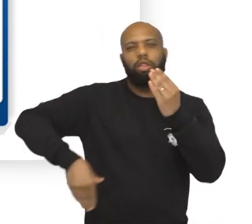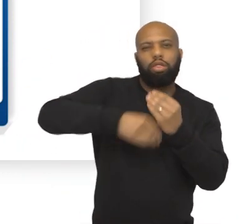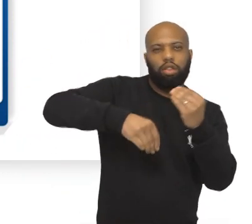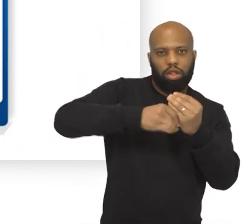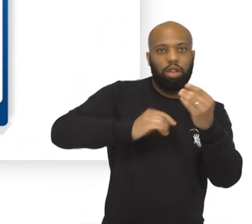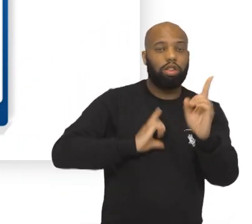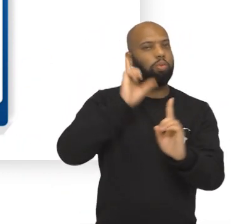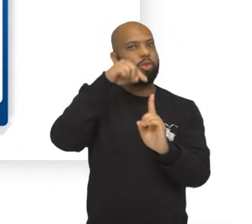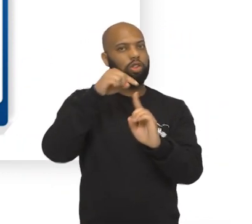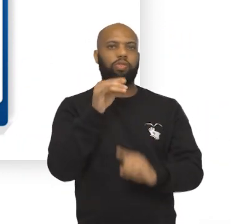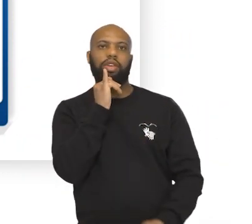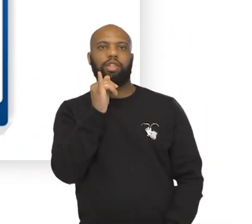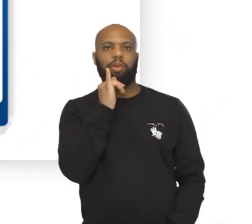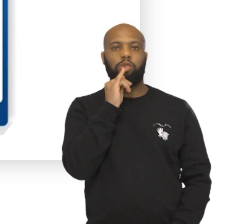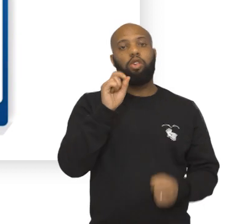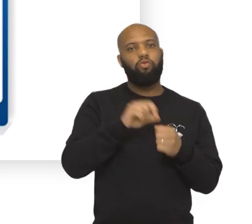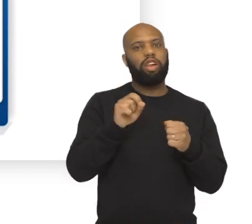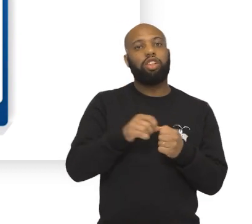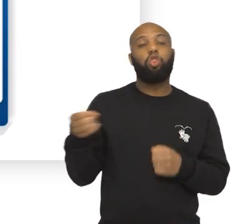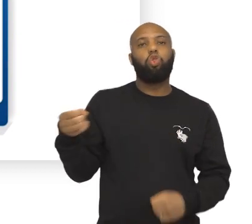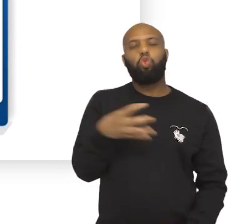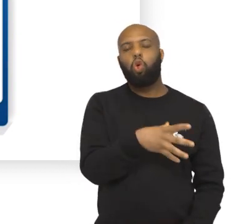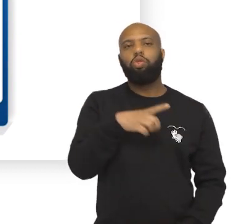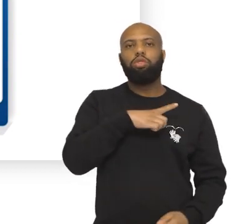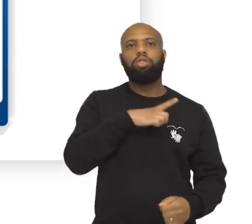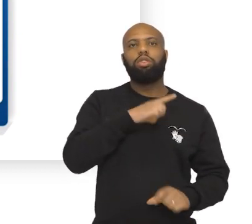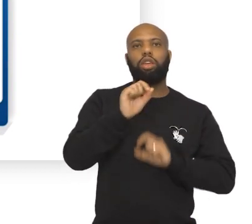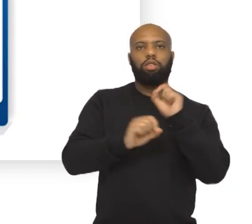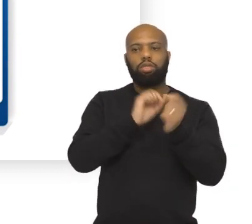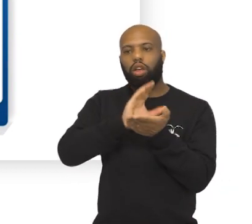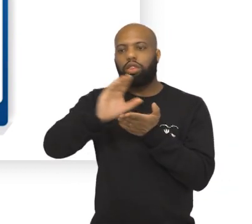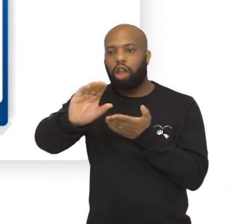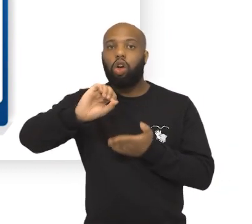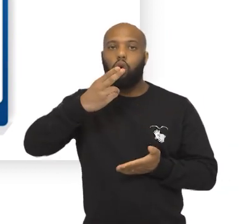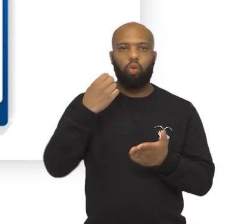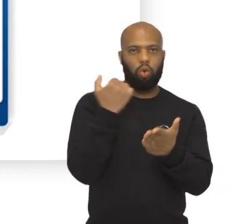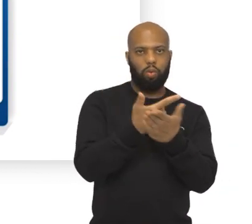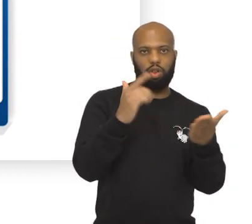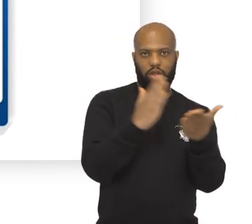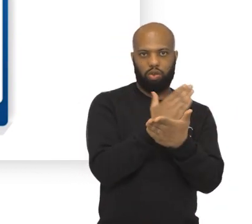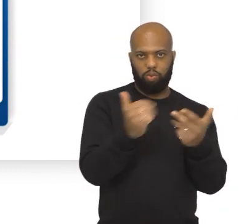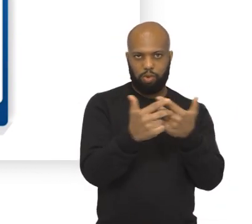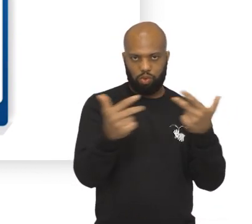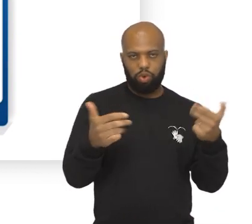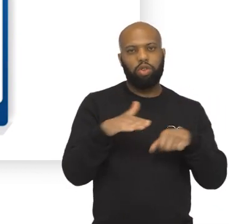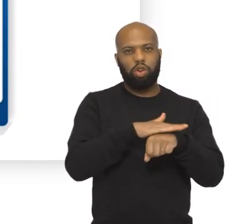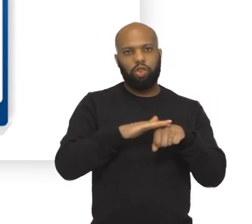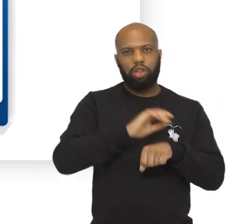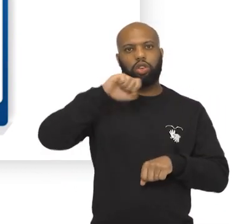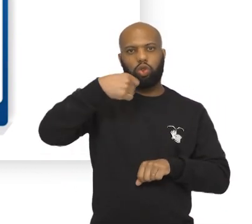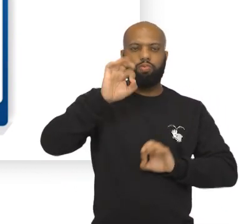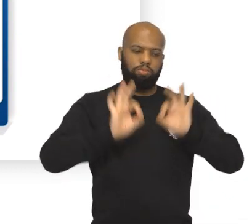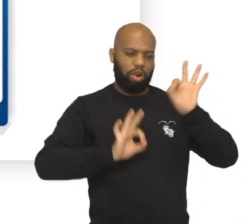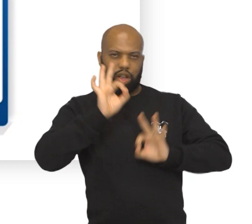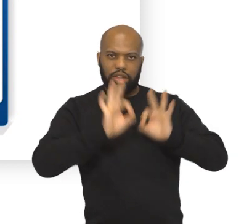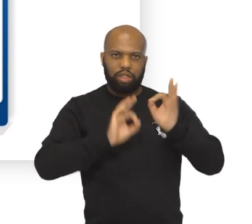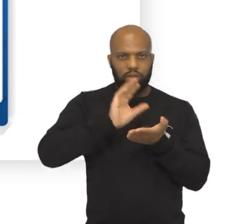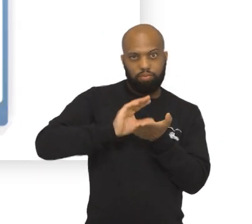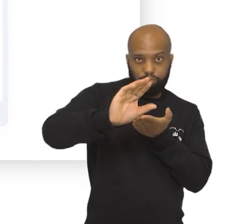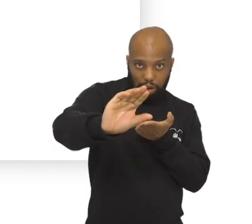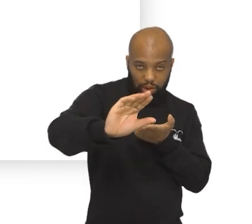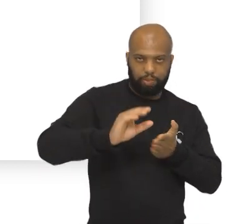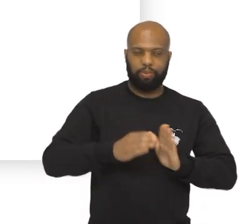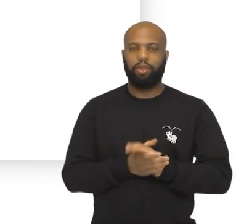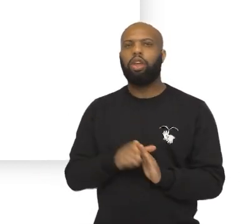objetivo seja para realizar novos investimentos ou para aquisição de algo vamos conversar sobre plano de